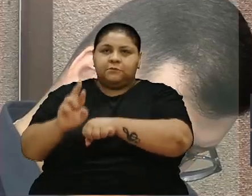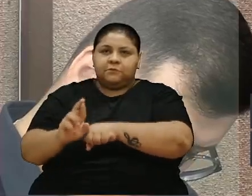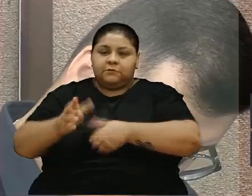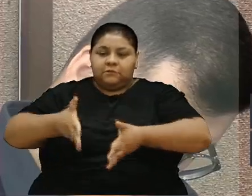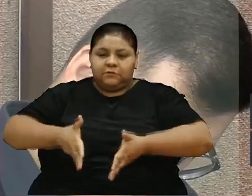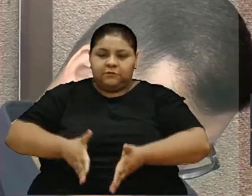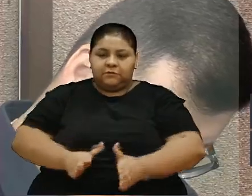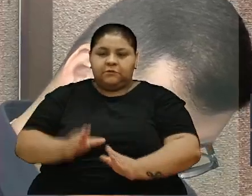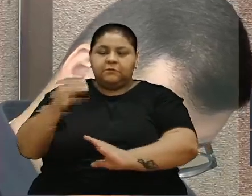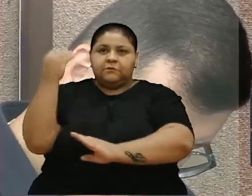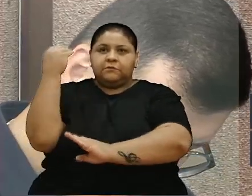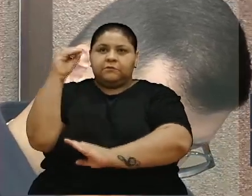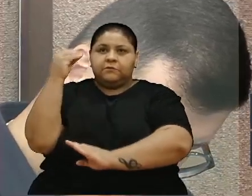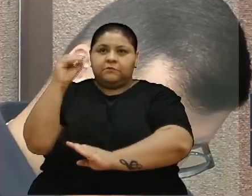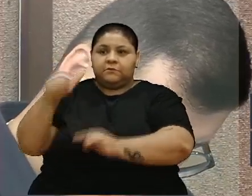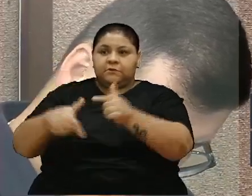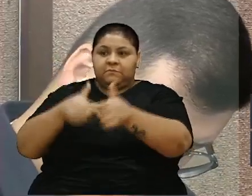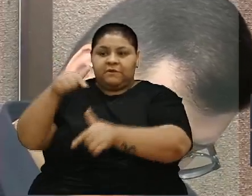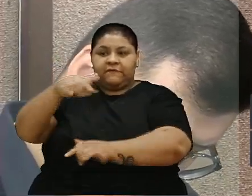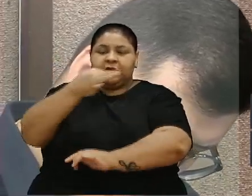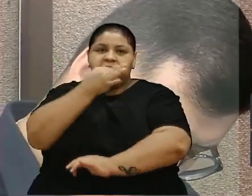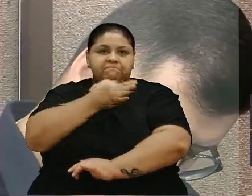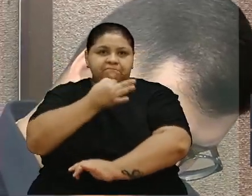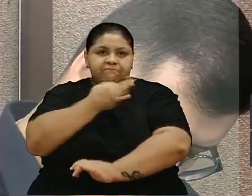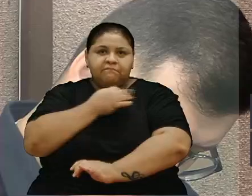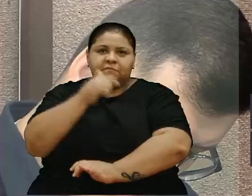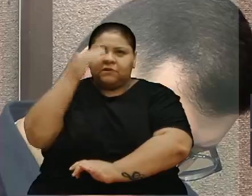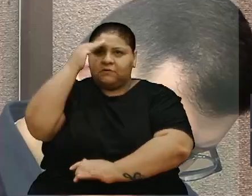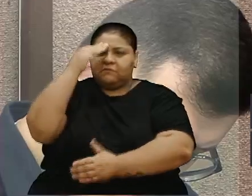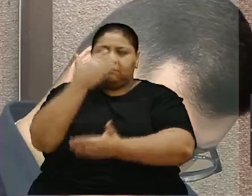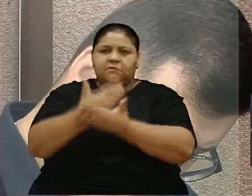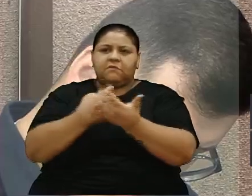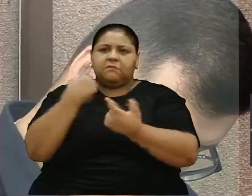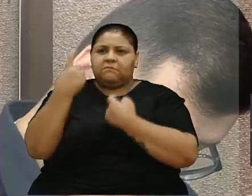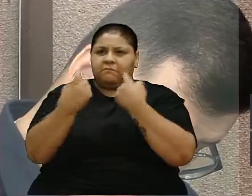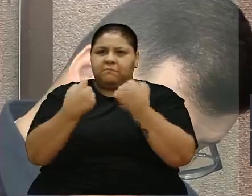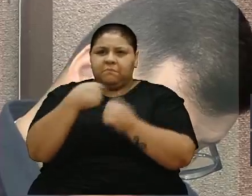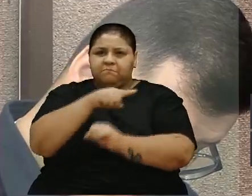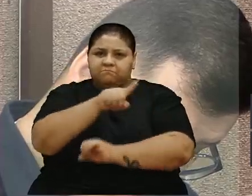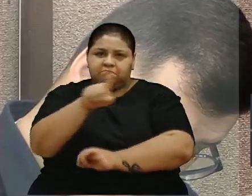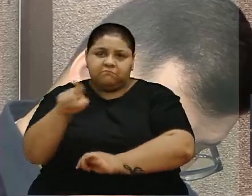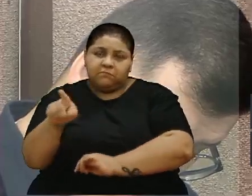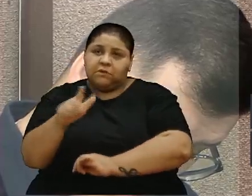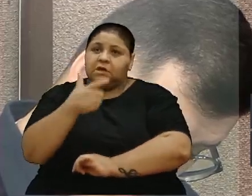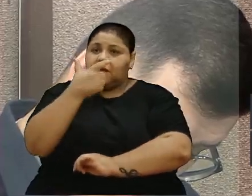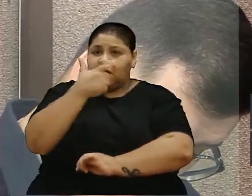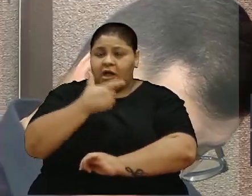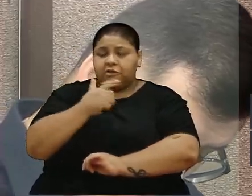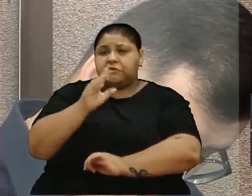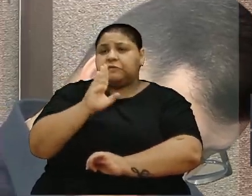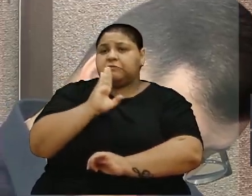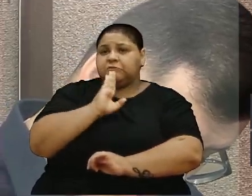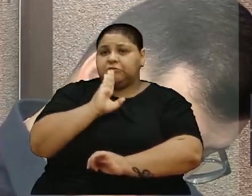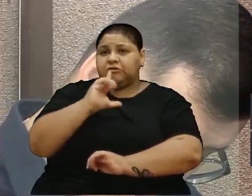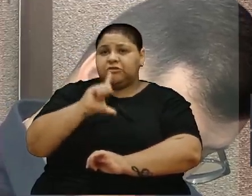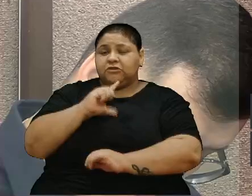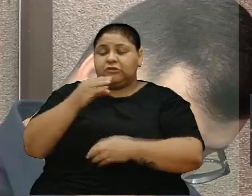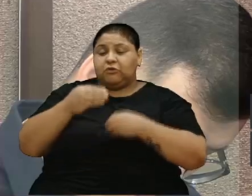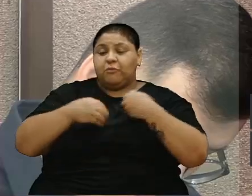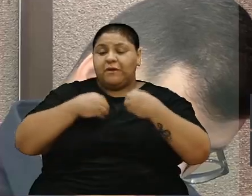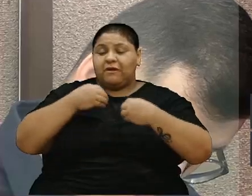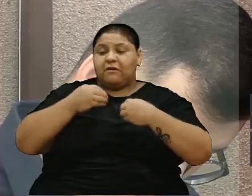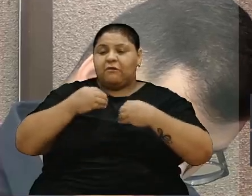tinha escritório aqui em Caxias do Sul. Então, acredito que aqui alguns dos nobres colegas talvez tenham o conhecido, tenham tido o prazer de